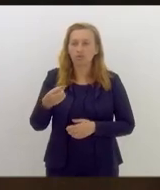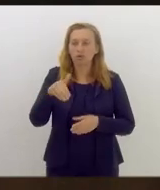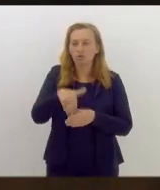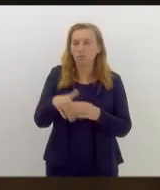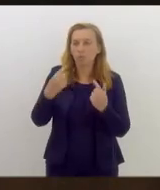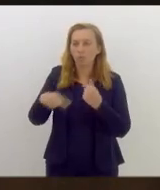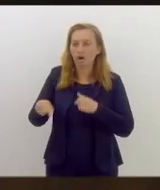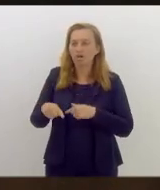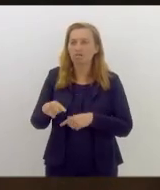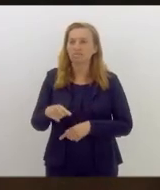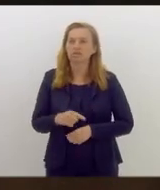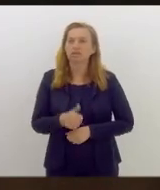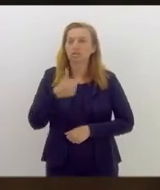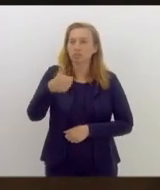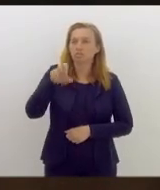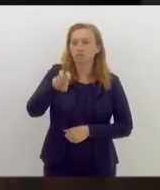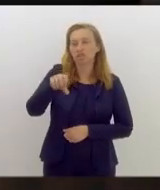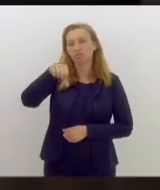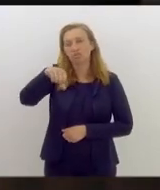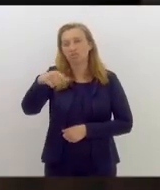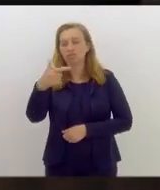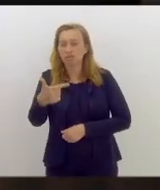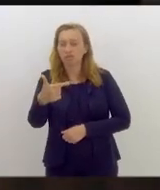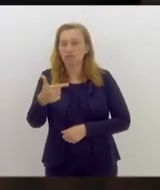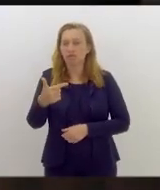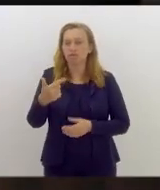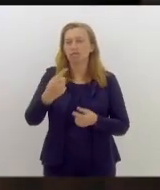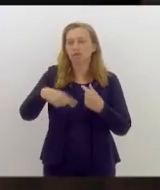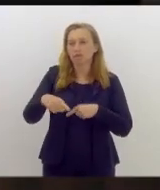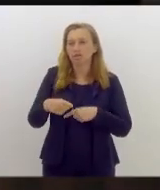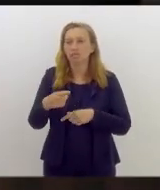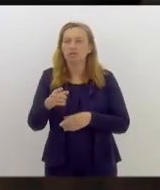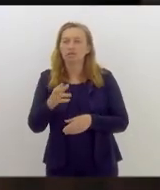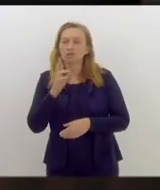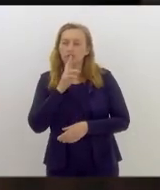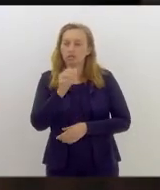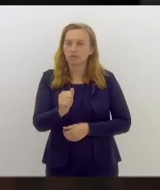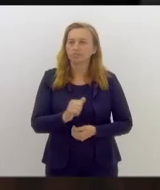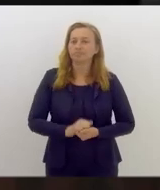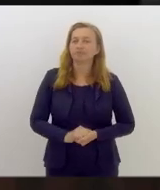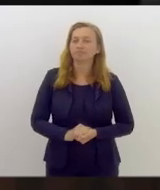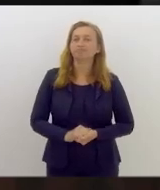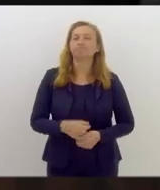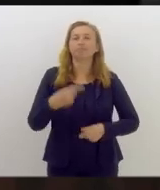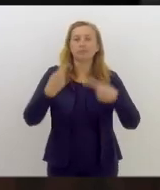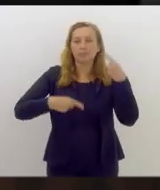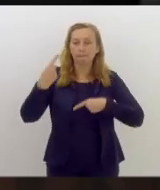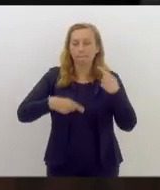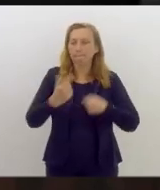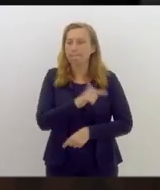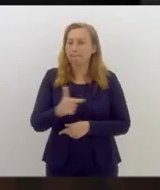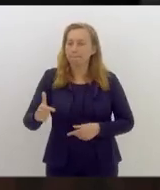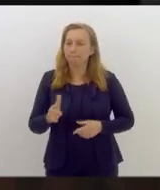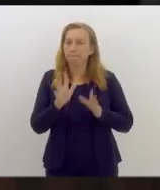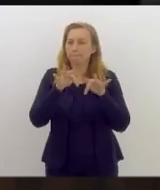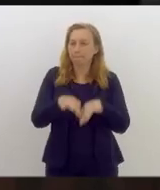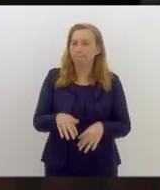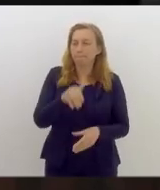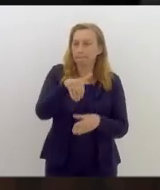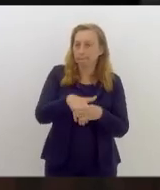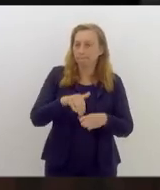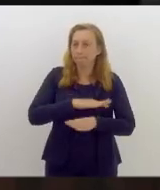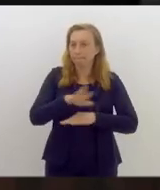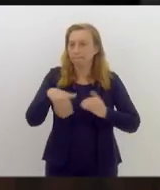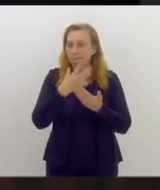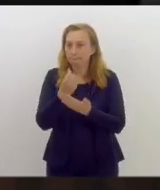contrário, por favor. 1592, contrário do deputado Rodrigo Amorim. Em discussão, não havendo que querer discutir, encerrada a discussão,